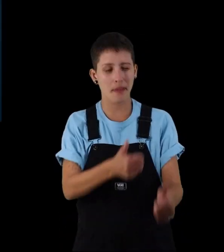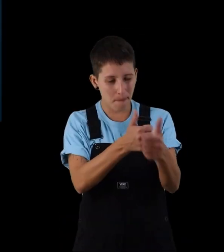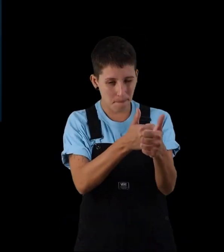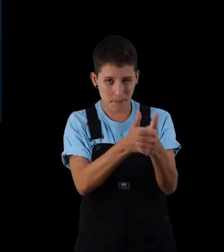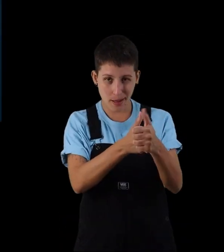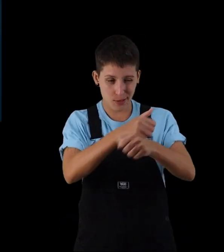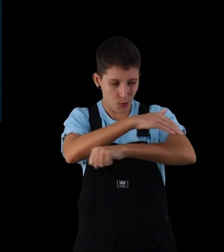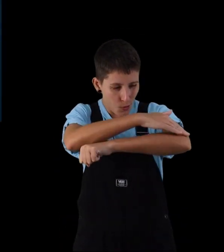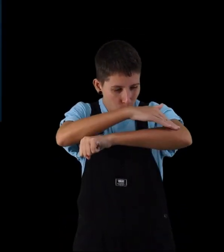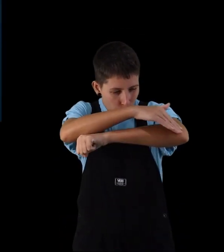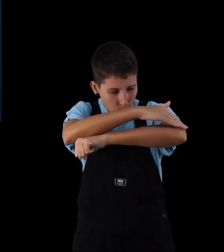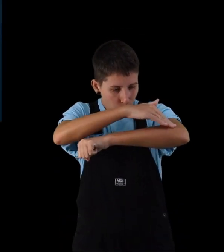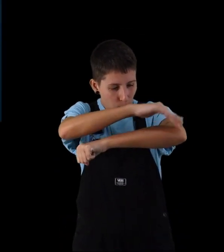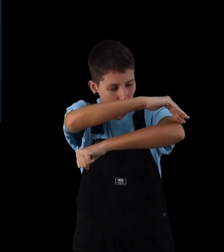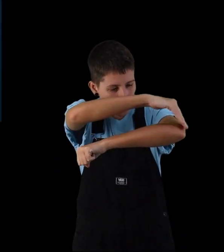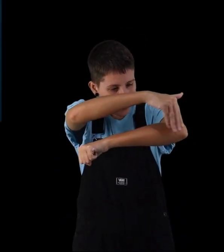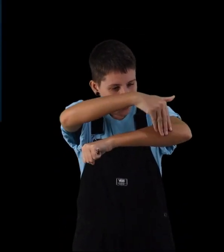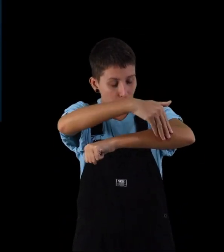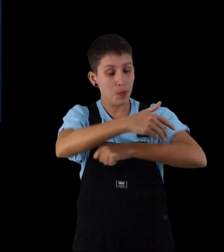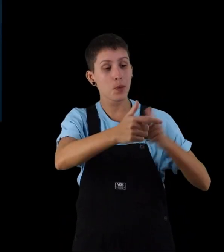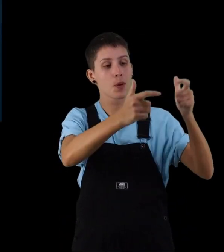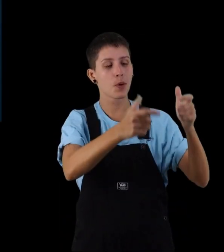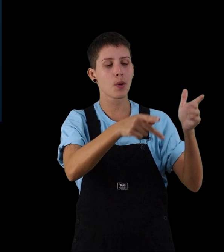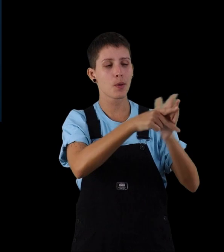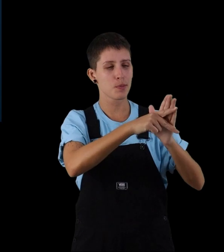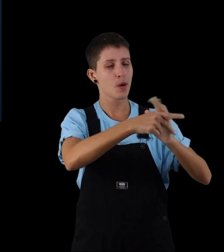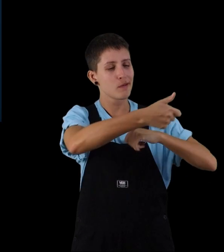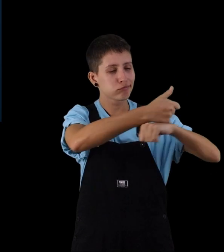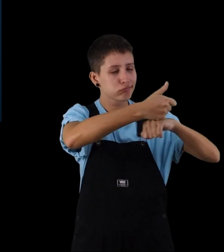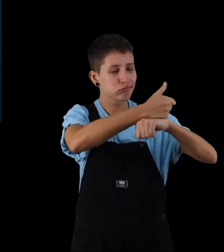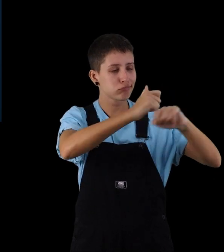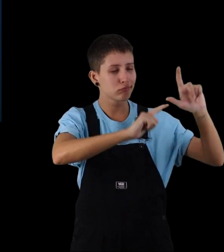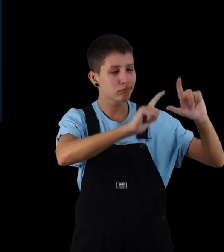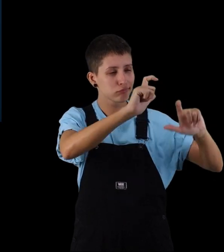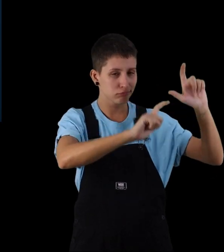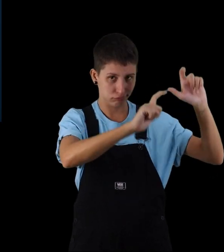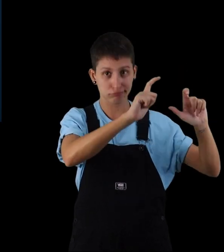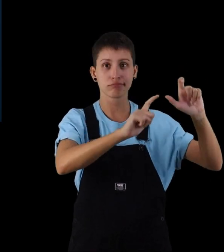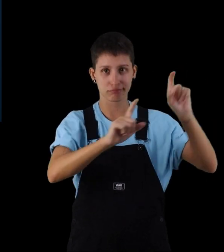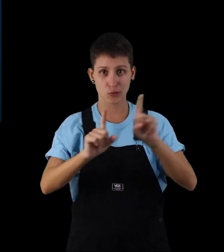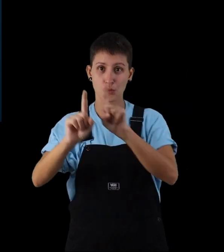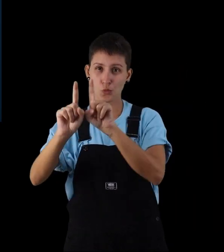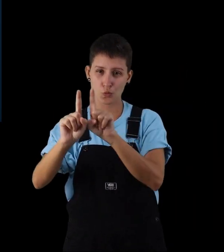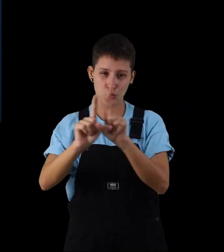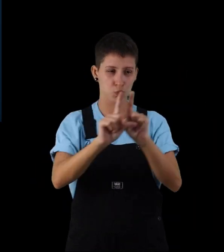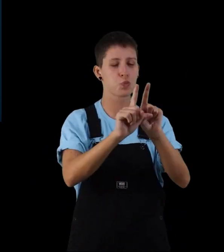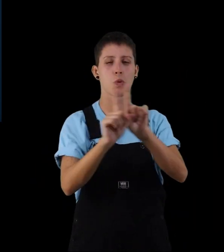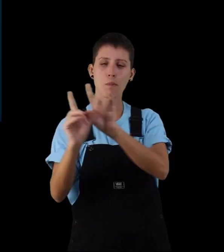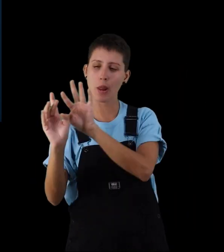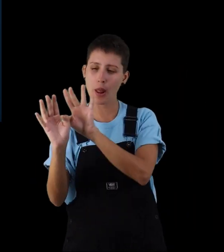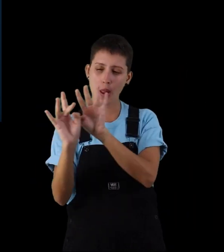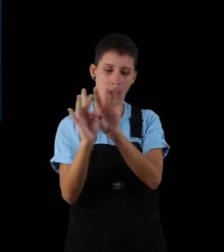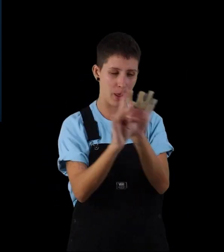Ali perto, na praça, ficava o ateliê do fotógrafo. Para lá iam os noivos e seus pais